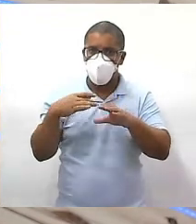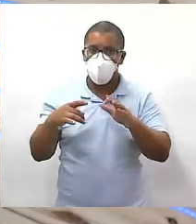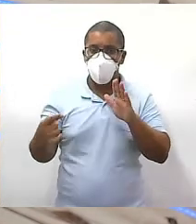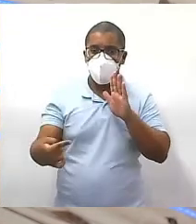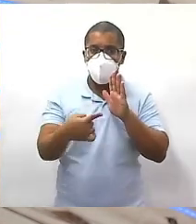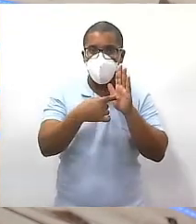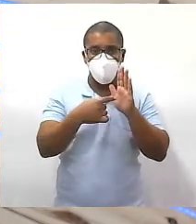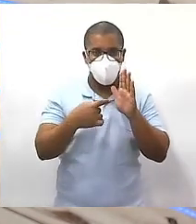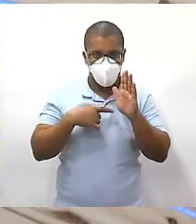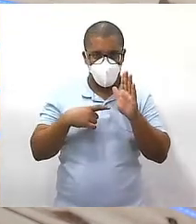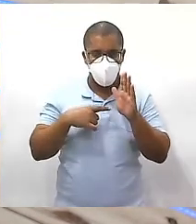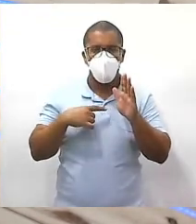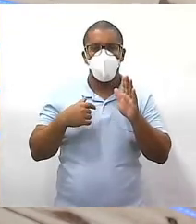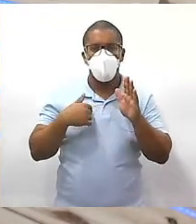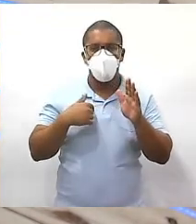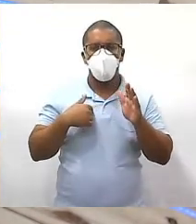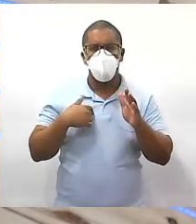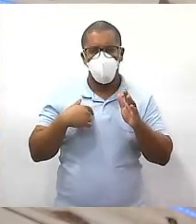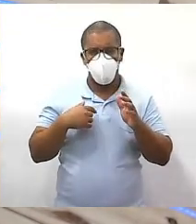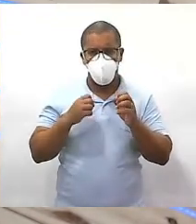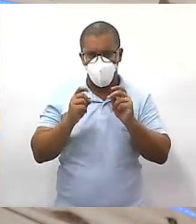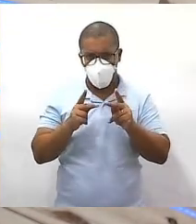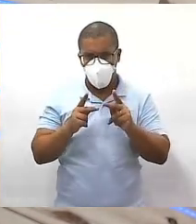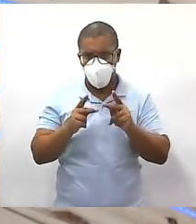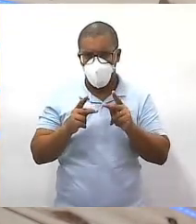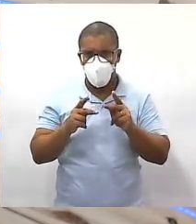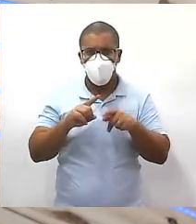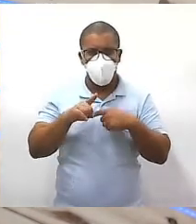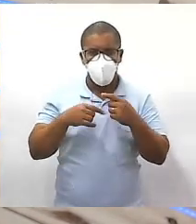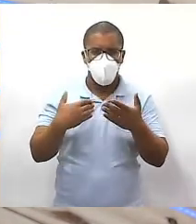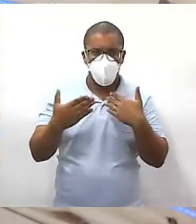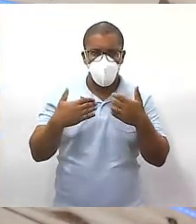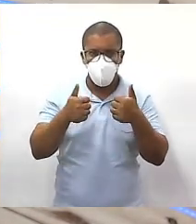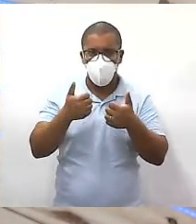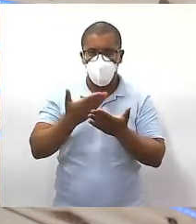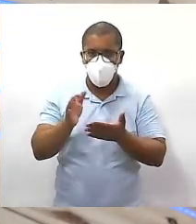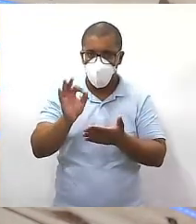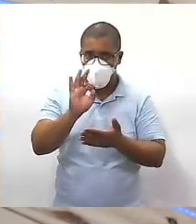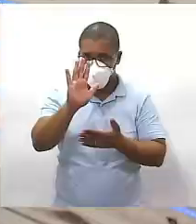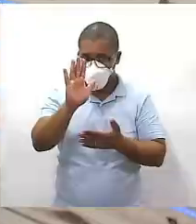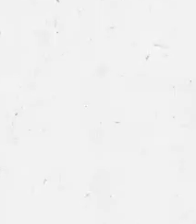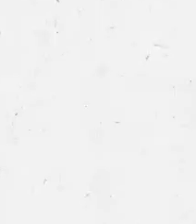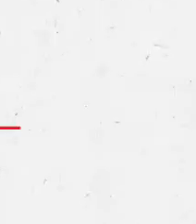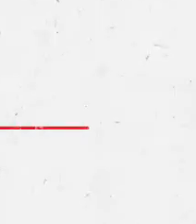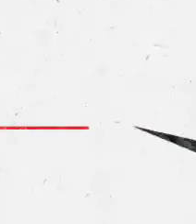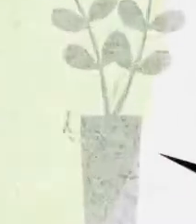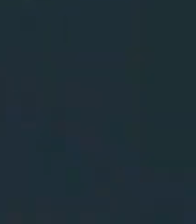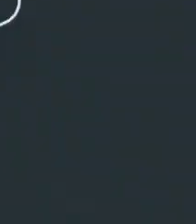a gente vai ter esse feedback com vocês, tá bom? Não esquece. Até a próxima aula. Tchau, tchau.